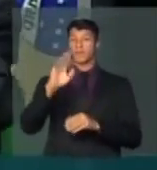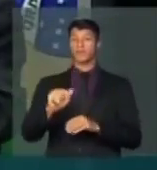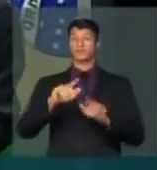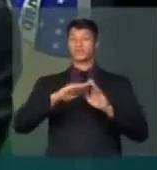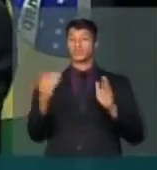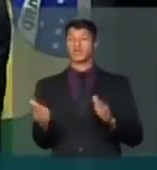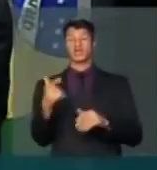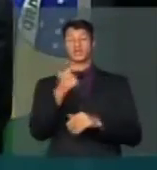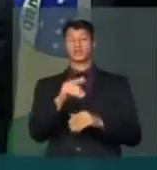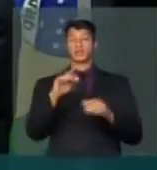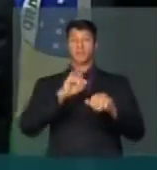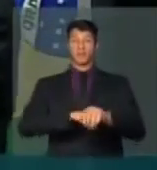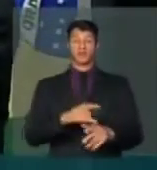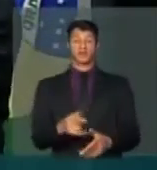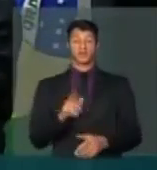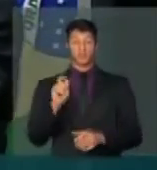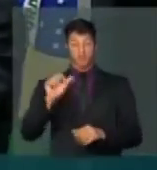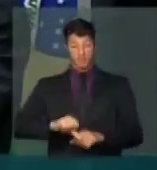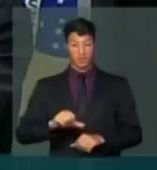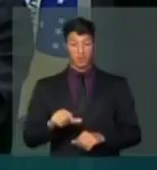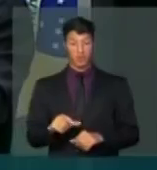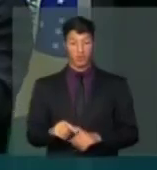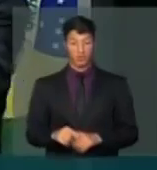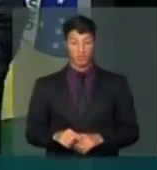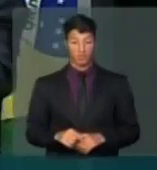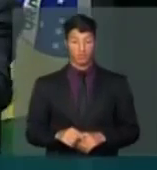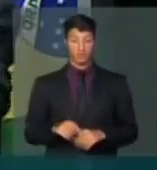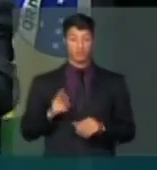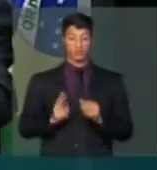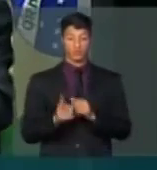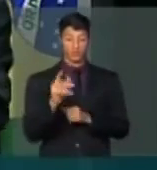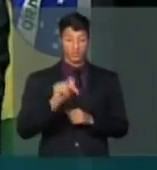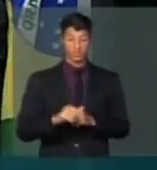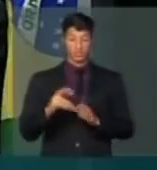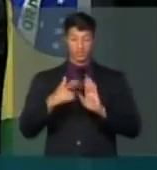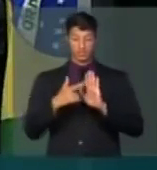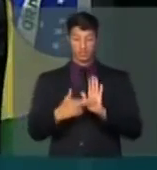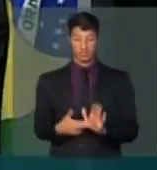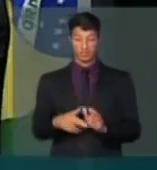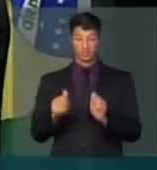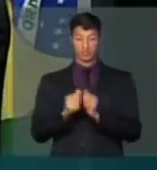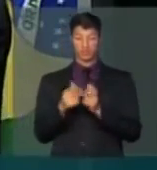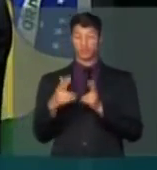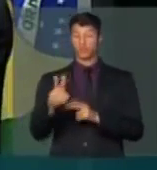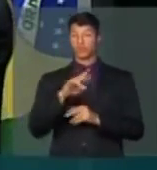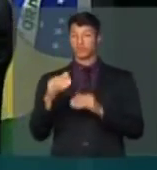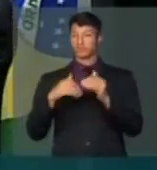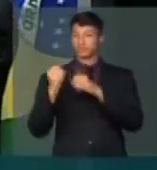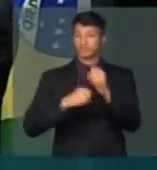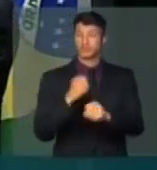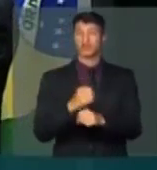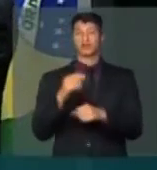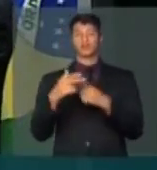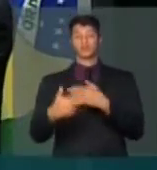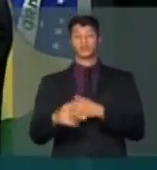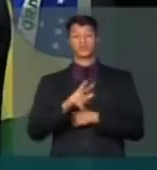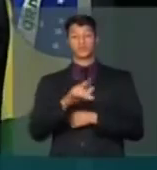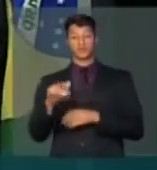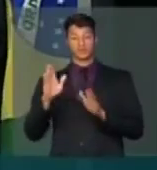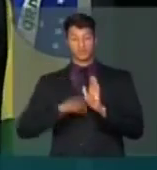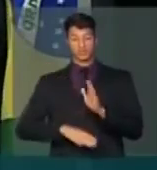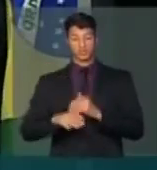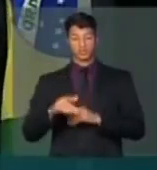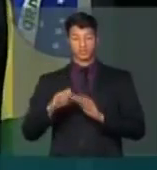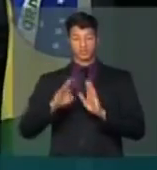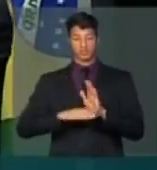janela e sem banheiro. E o que é pior, a permanecer essas regras, conforme vai passando os anos, eles vão me tirando